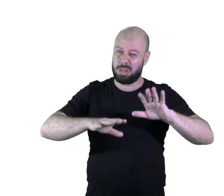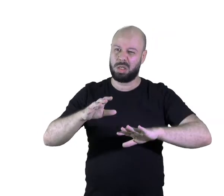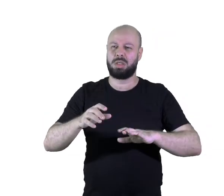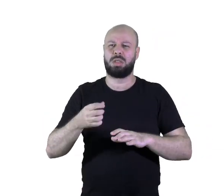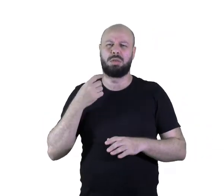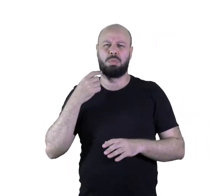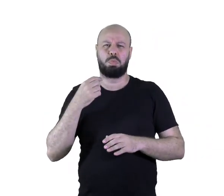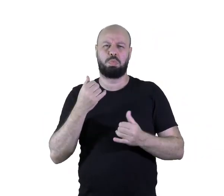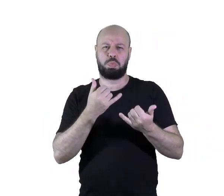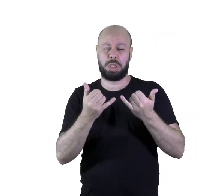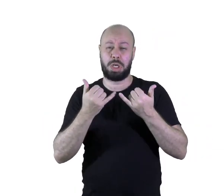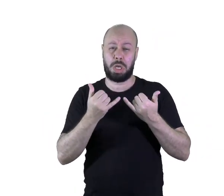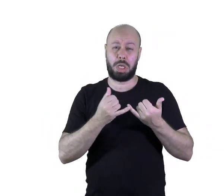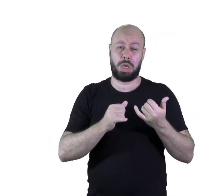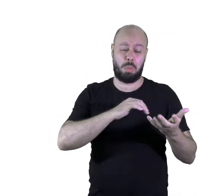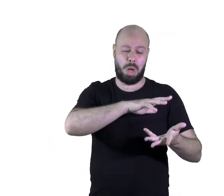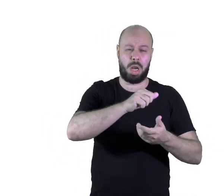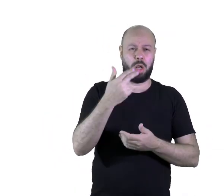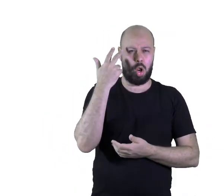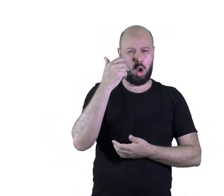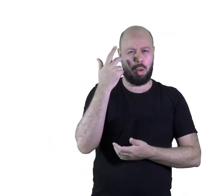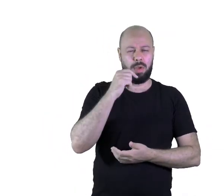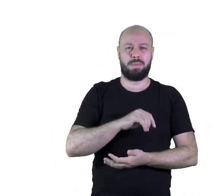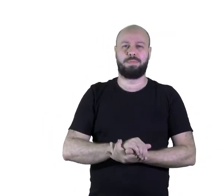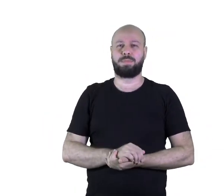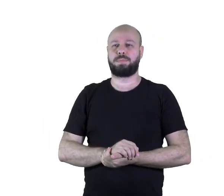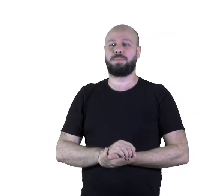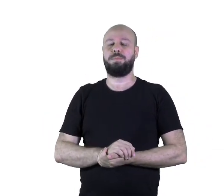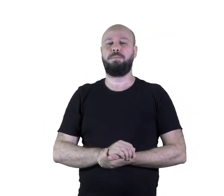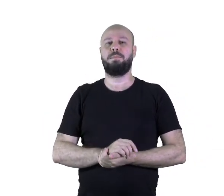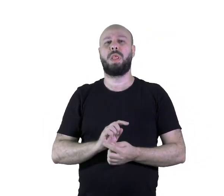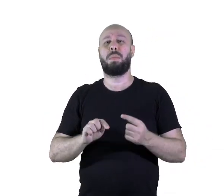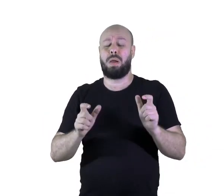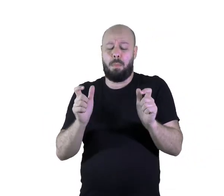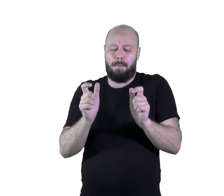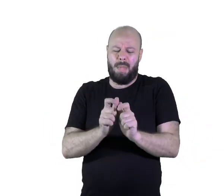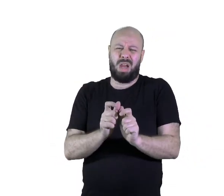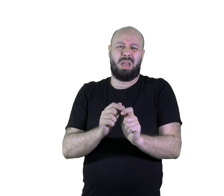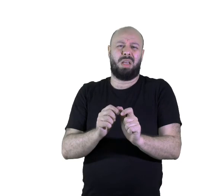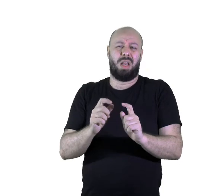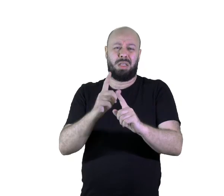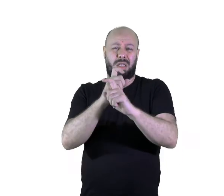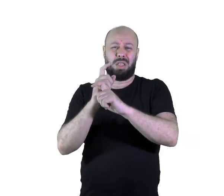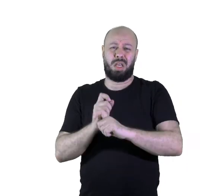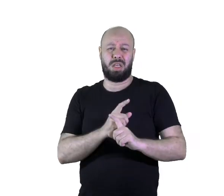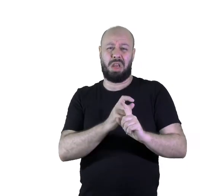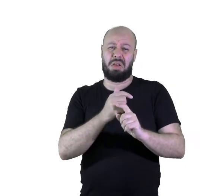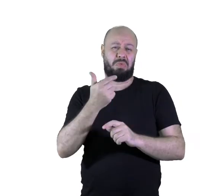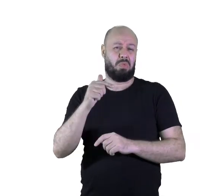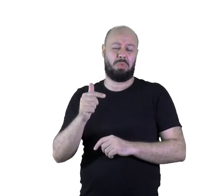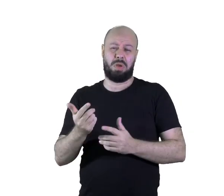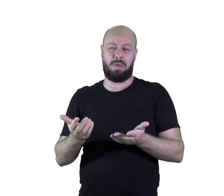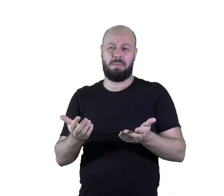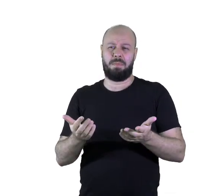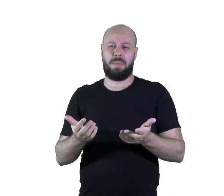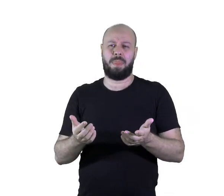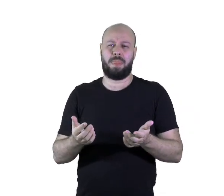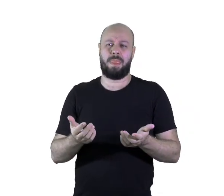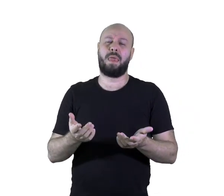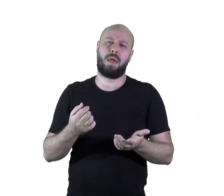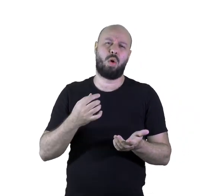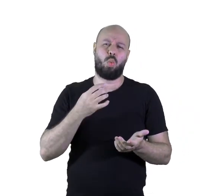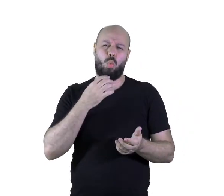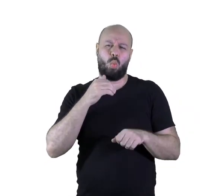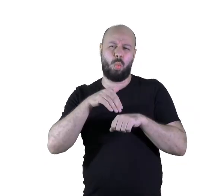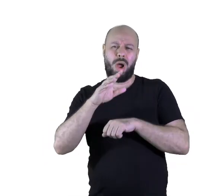os planetas normais, mas eles são pequenos demais, não têm satélite, e os mais